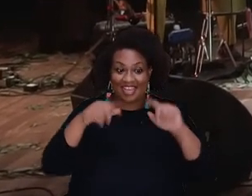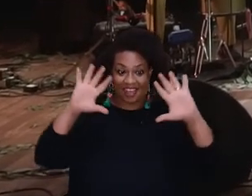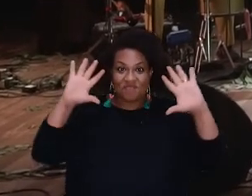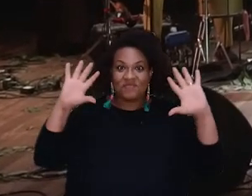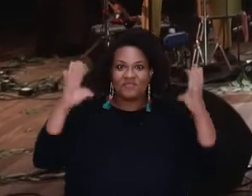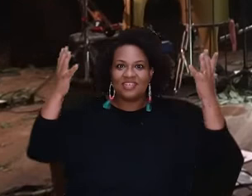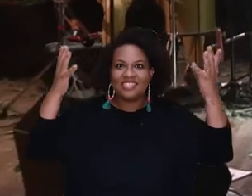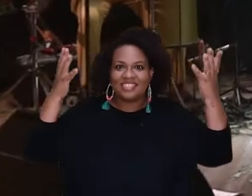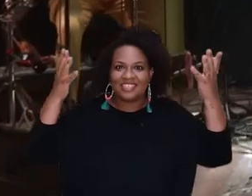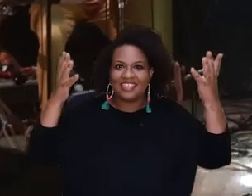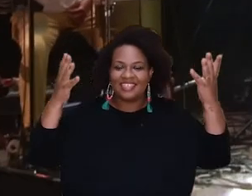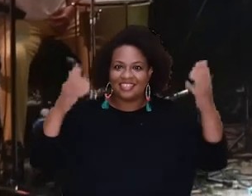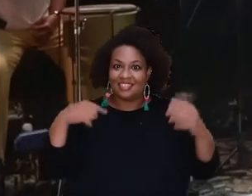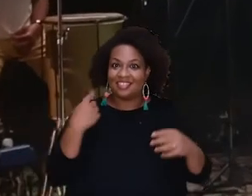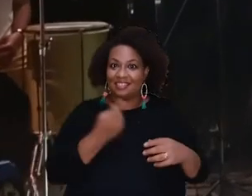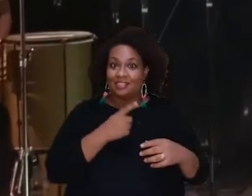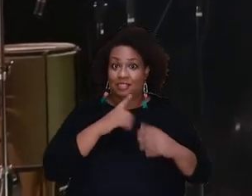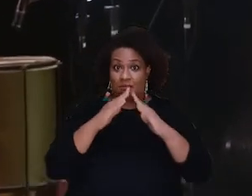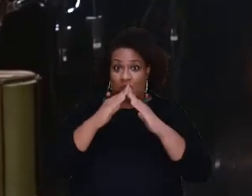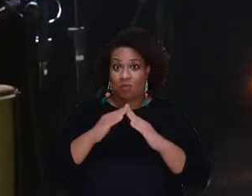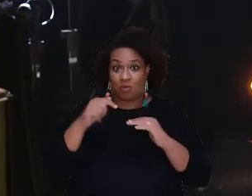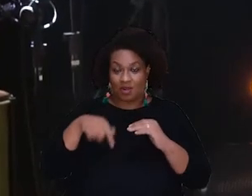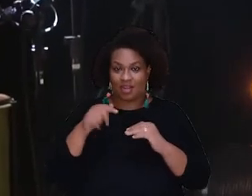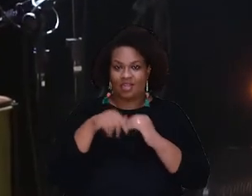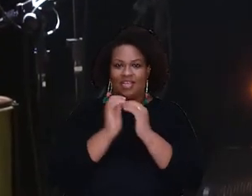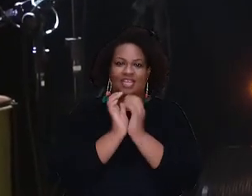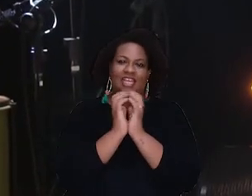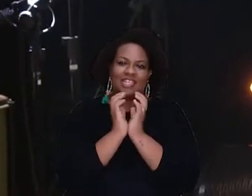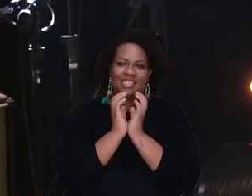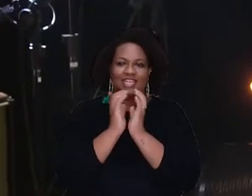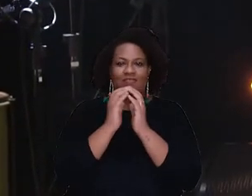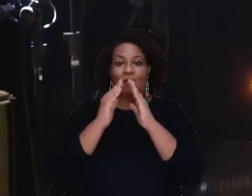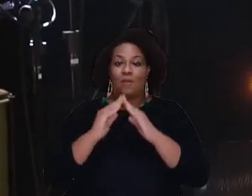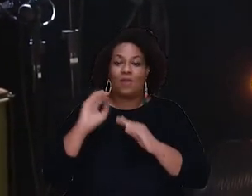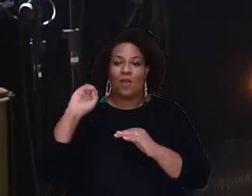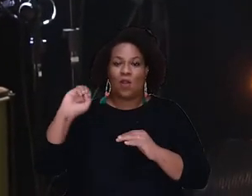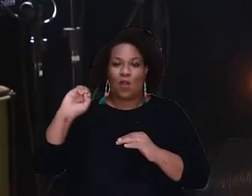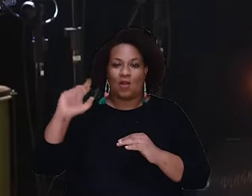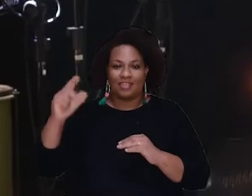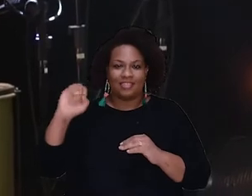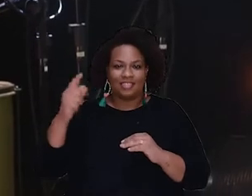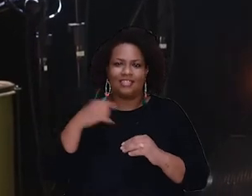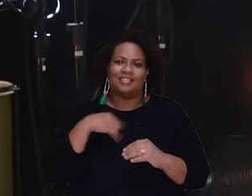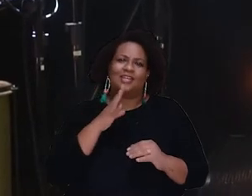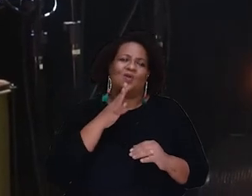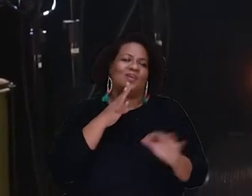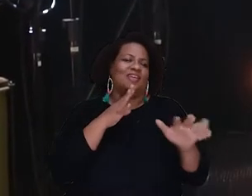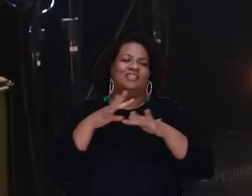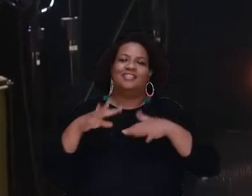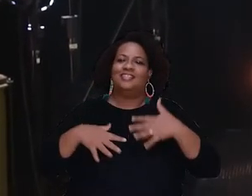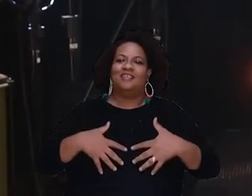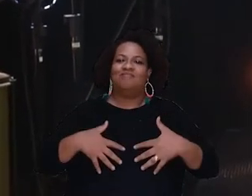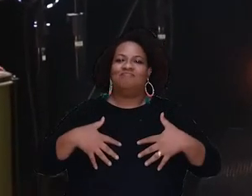dessa festa que a gente que mora em Recife, que mora em Olinda, tanto conhece e tanto se